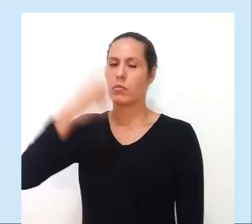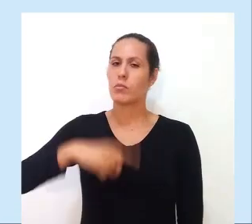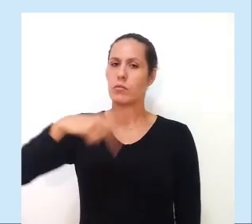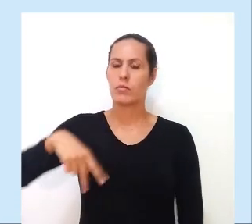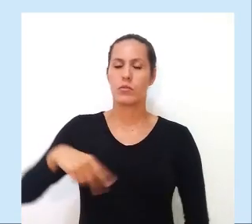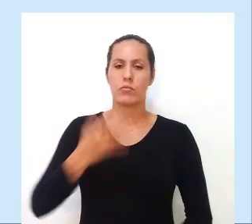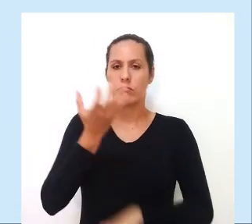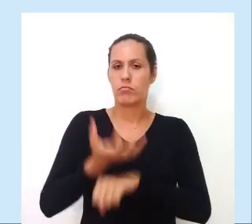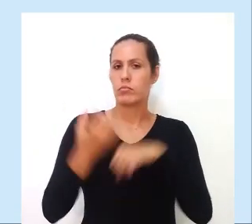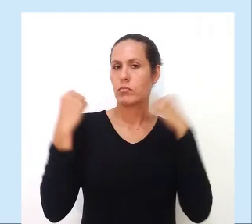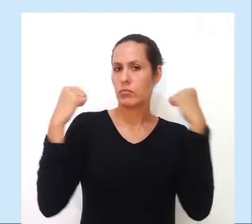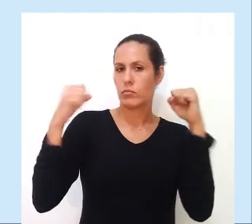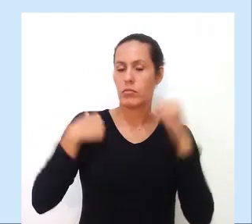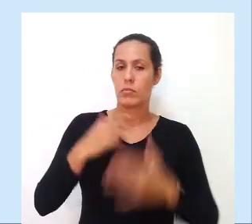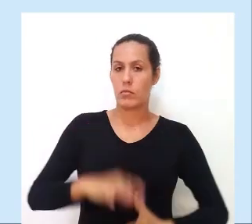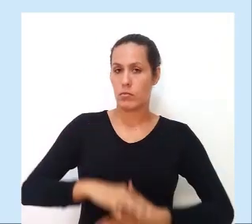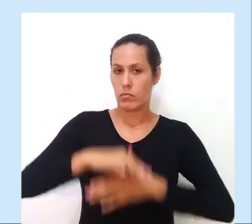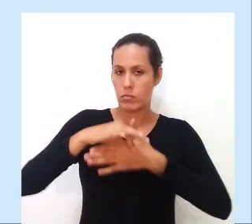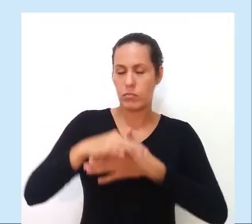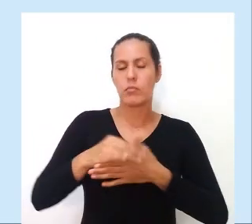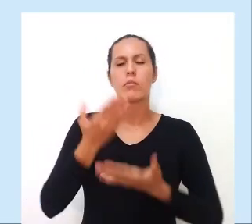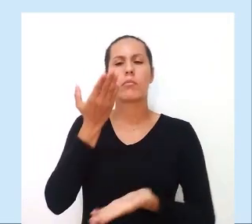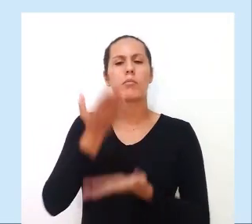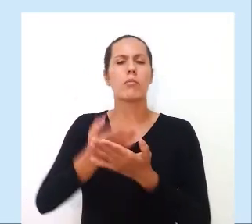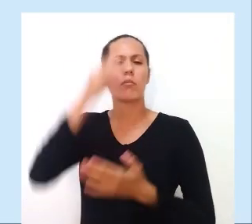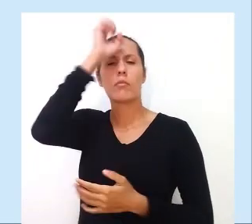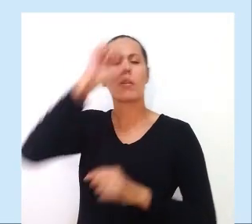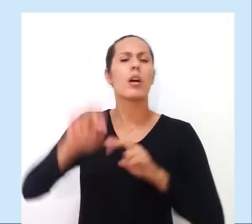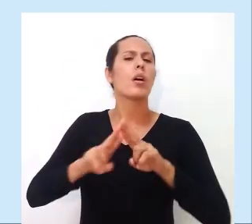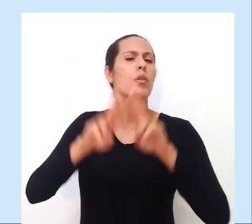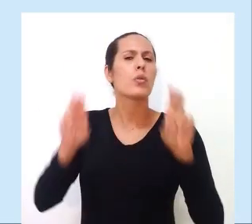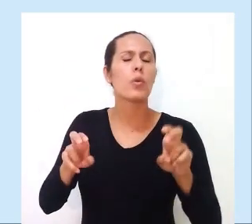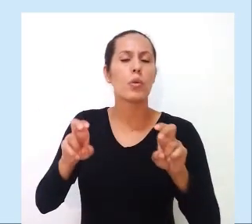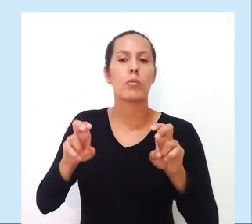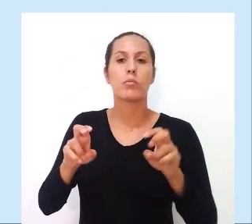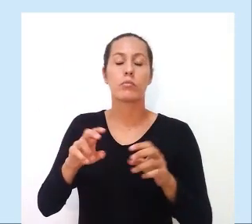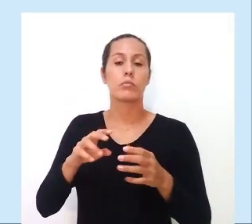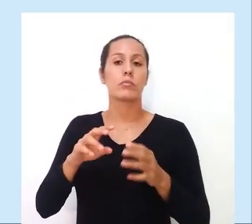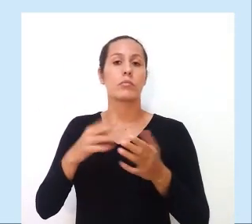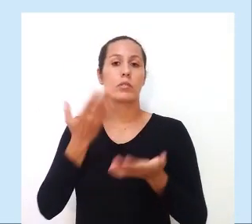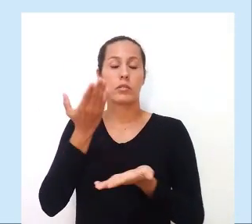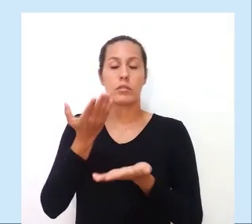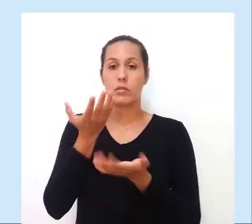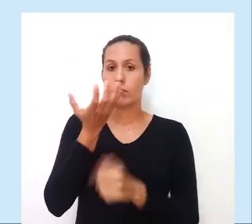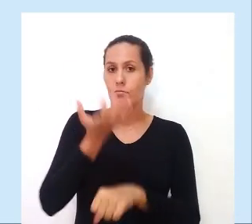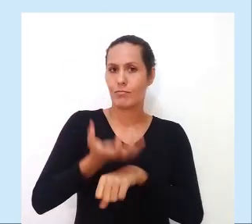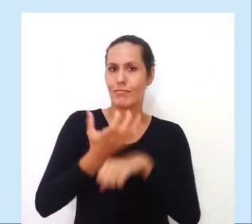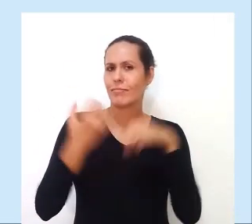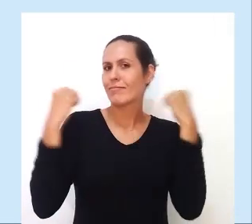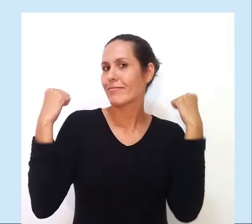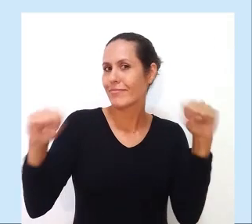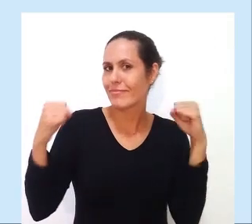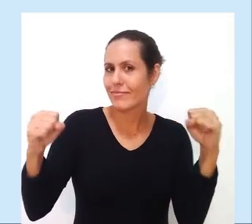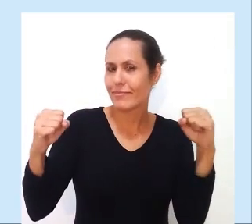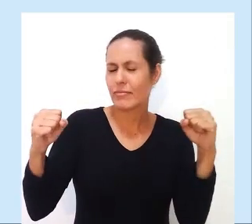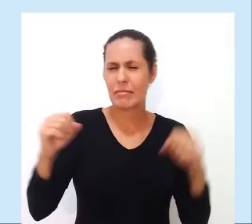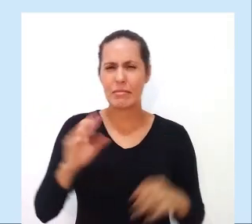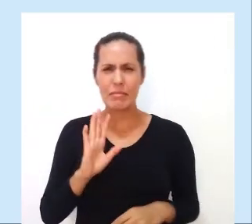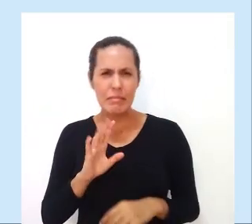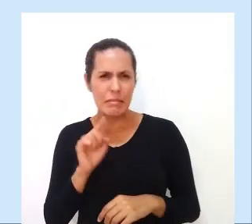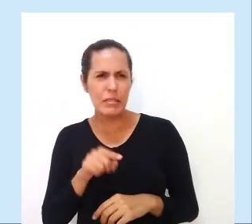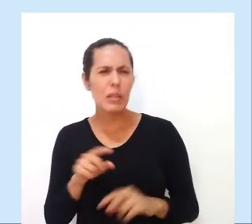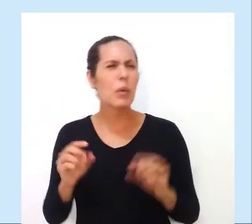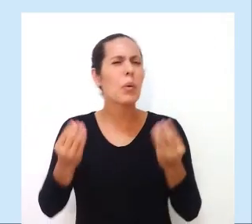Vanessa, sou professora de Educação Física e estarei aqui com vocês hoje para aprendermos um pouquinho mais do nosso componente